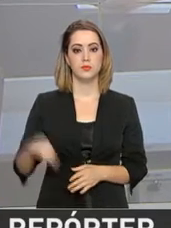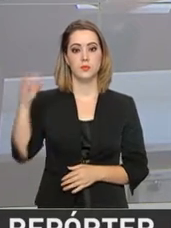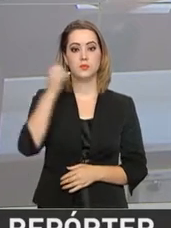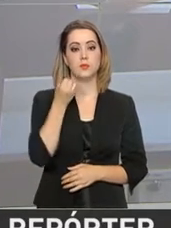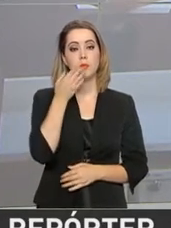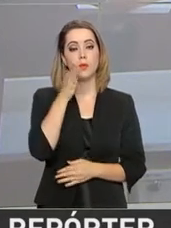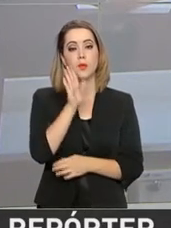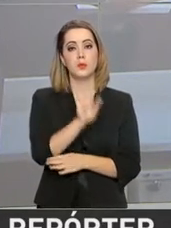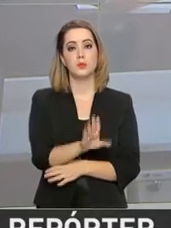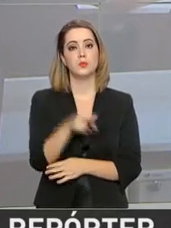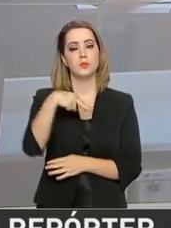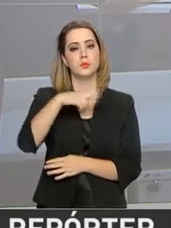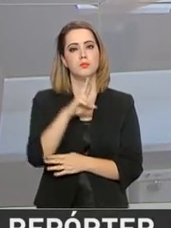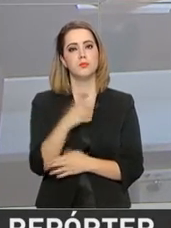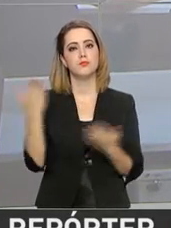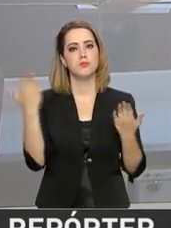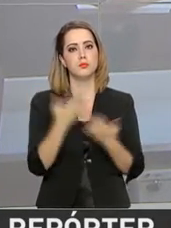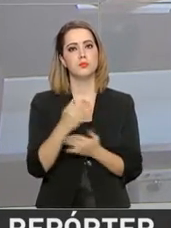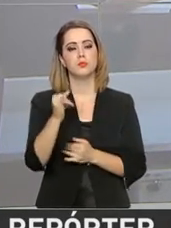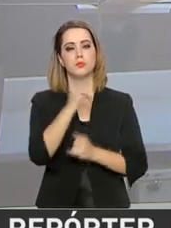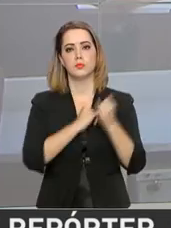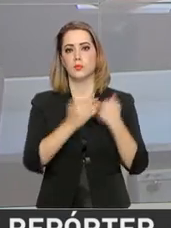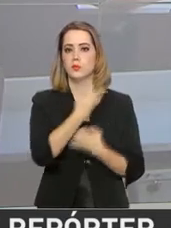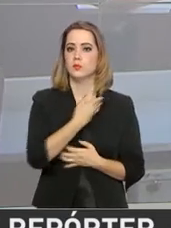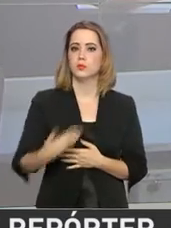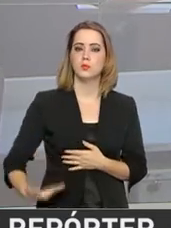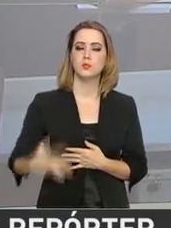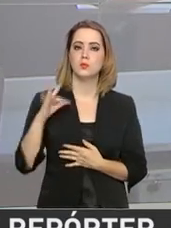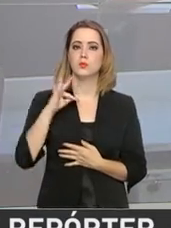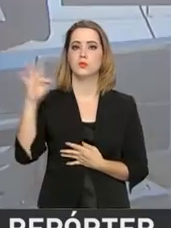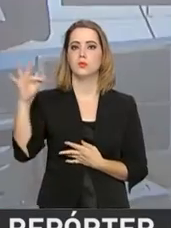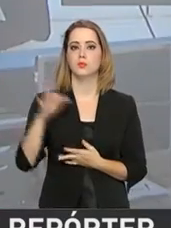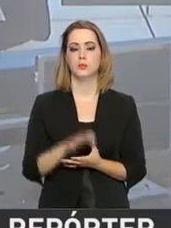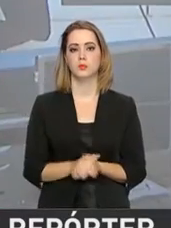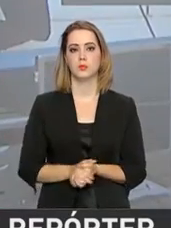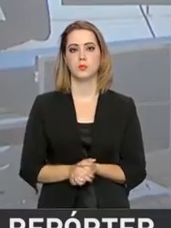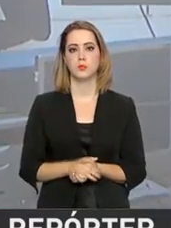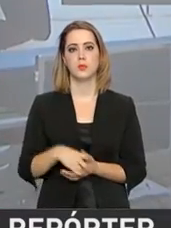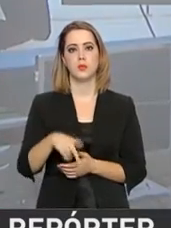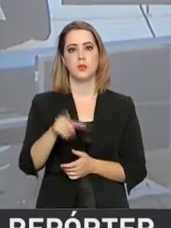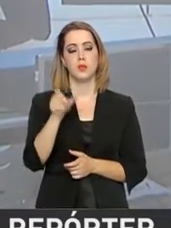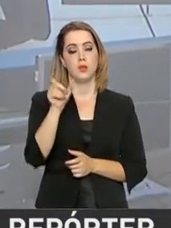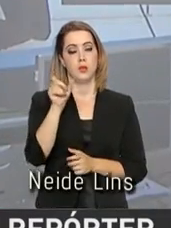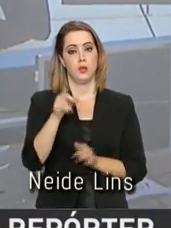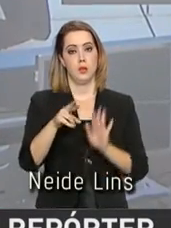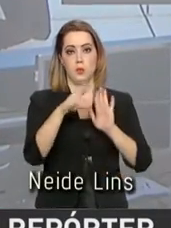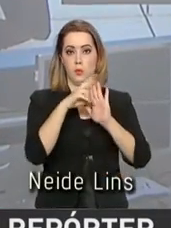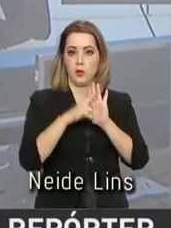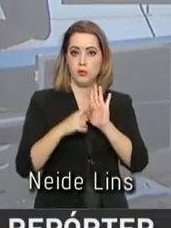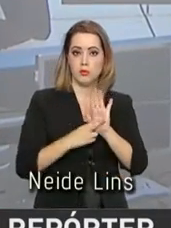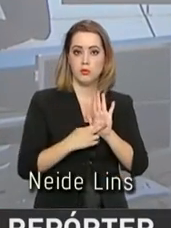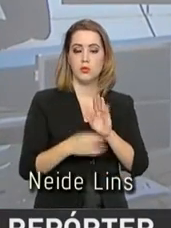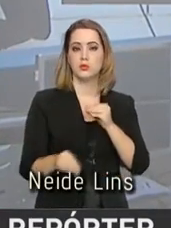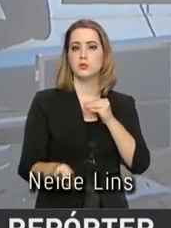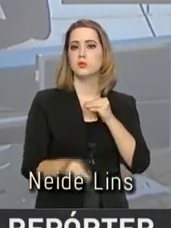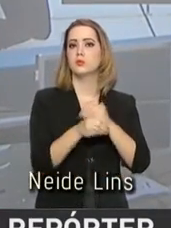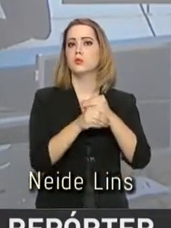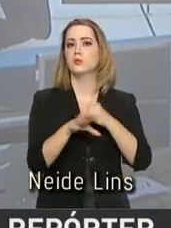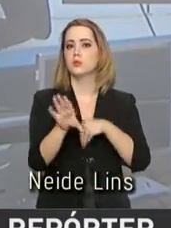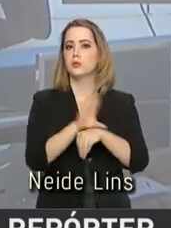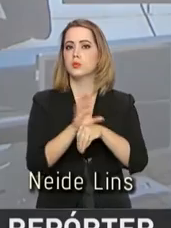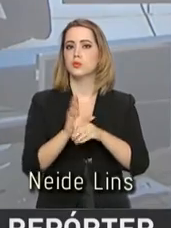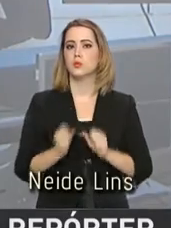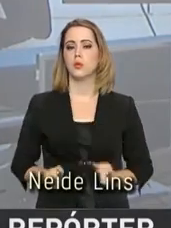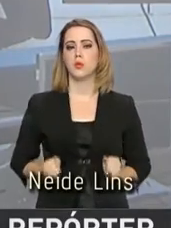Olá, boa tarde. O repórter NBR está no ar com as notícias do governo federal. O relatório da proposta de emenda à Constituição que limita